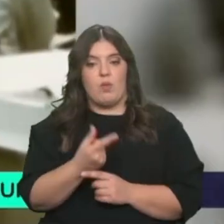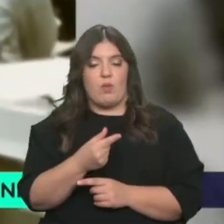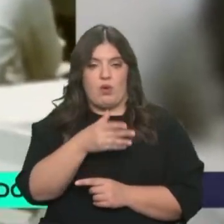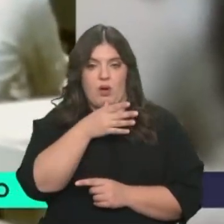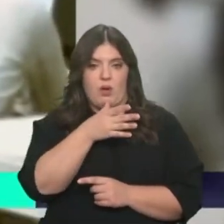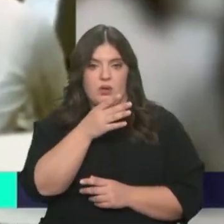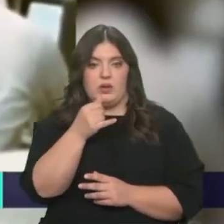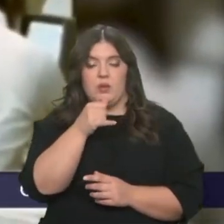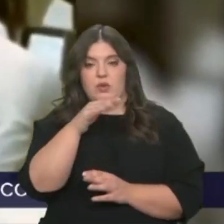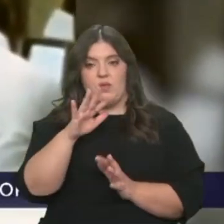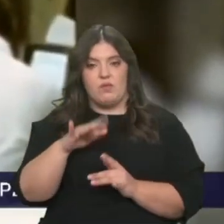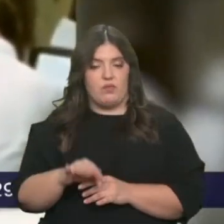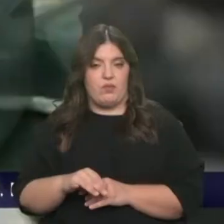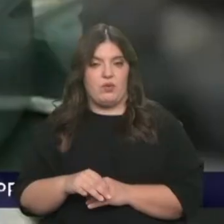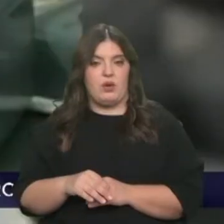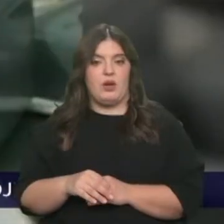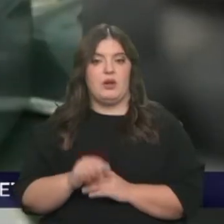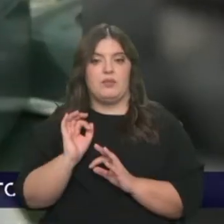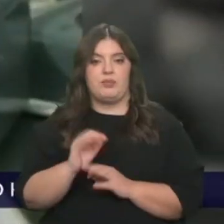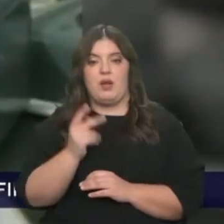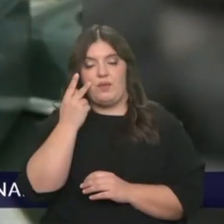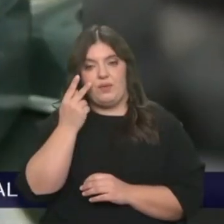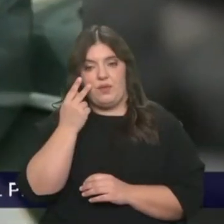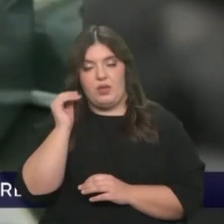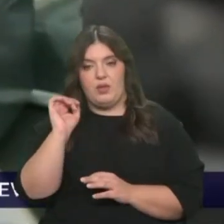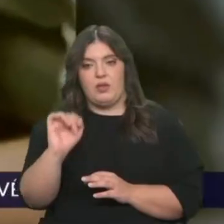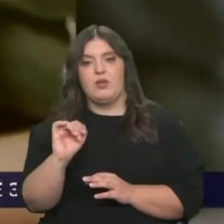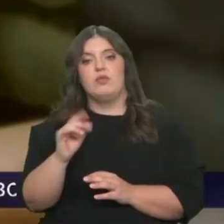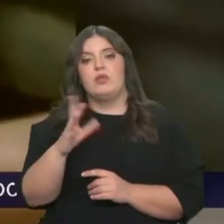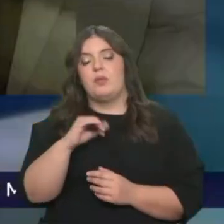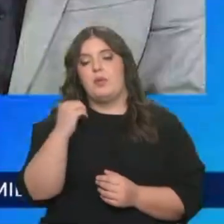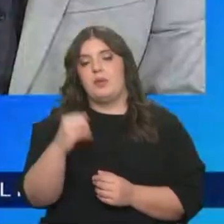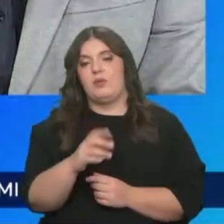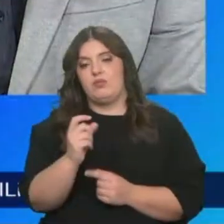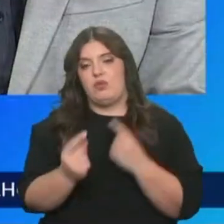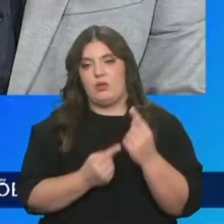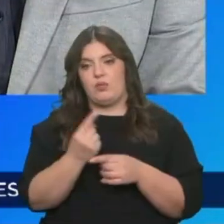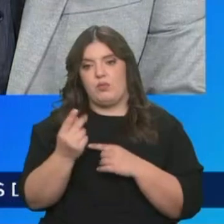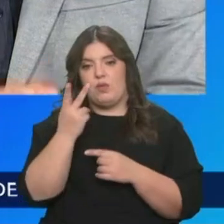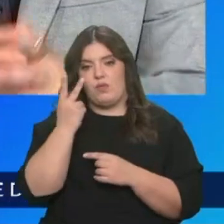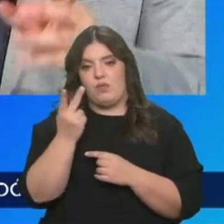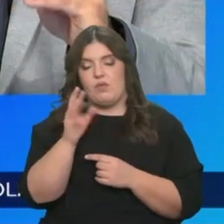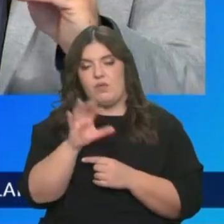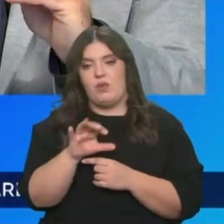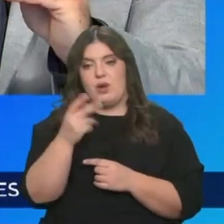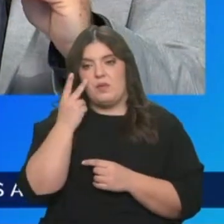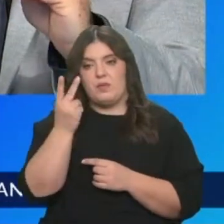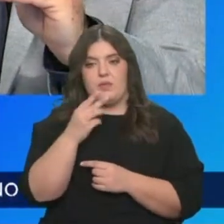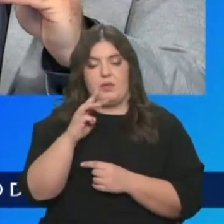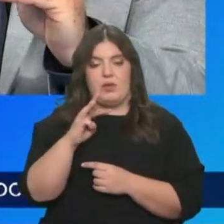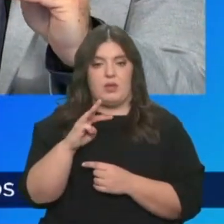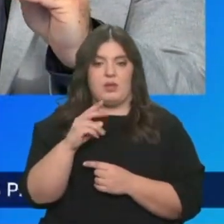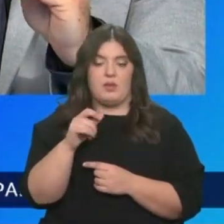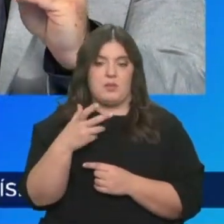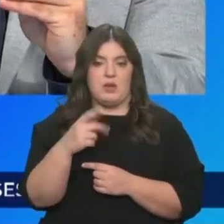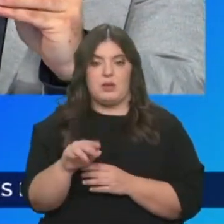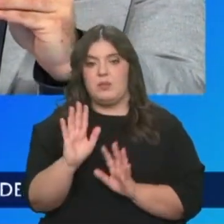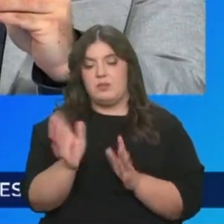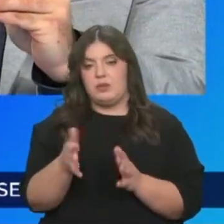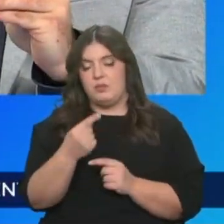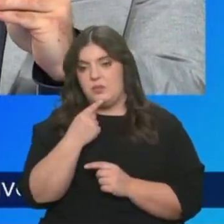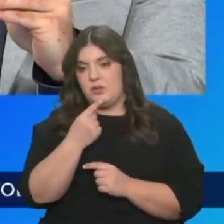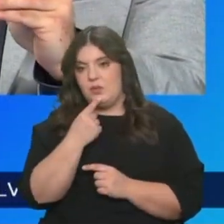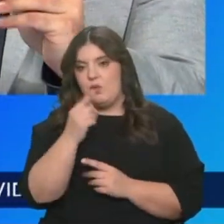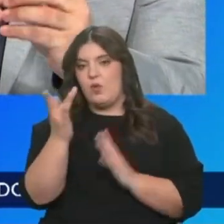estamos a afogar autenticamente a vida marciana e se calhar até já matamos alguma forma de vida em Marte. É preciso perceber que não